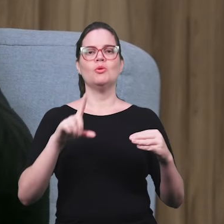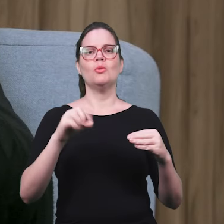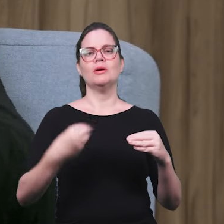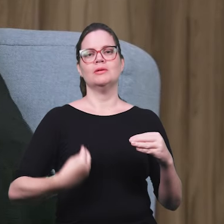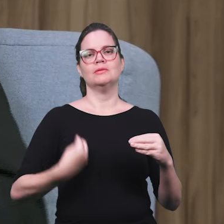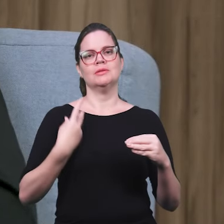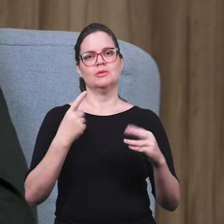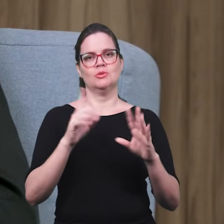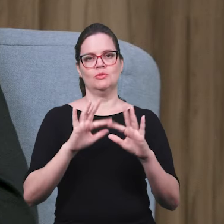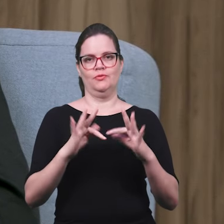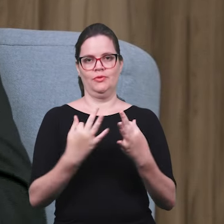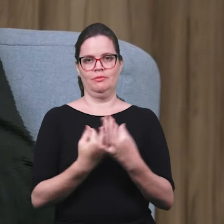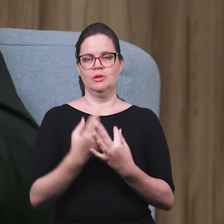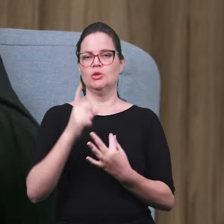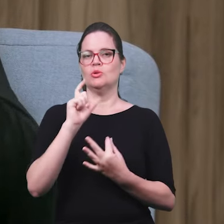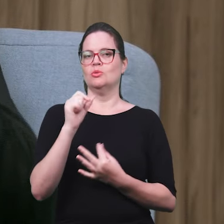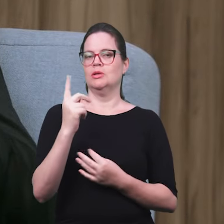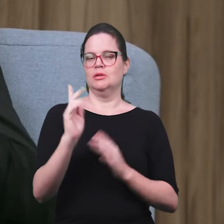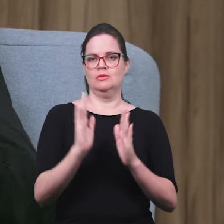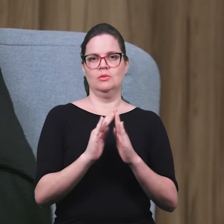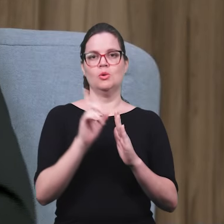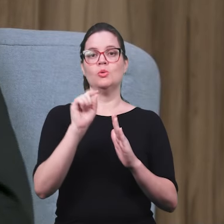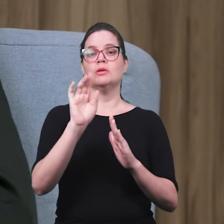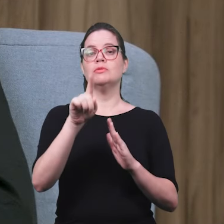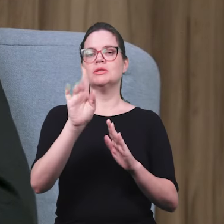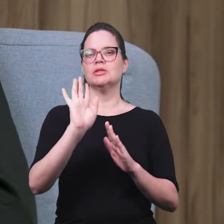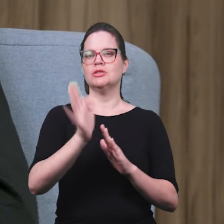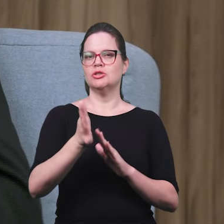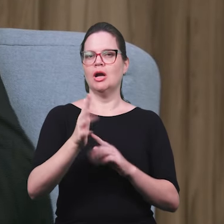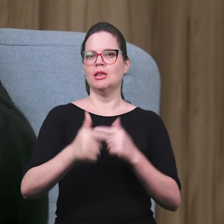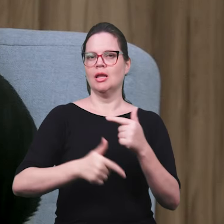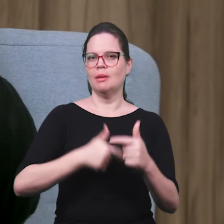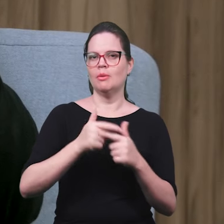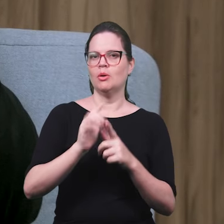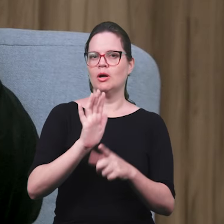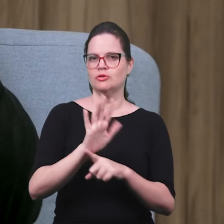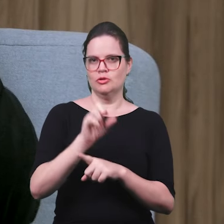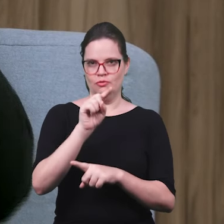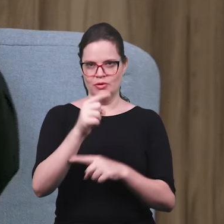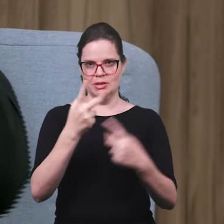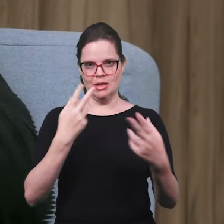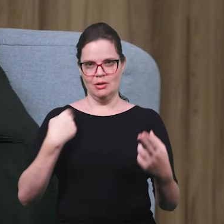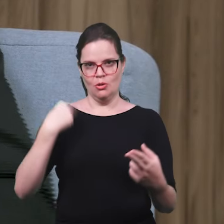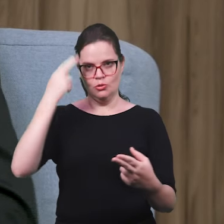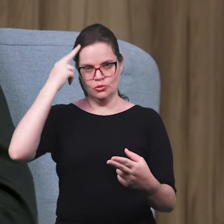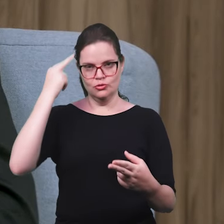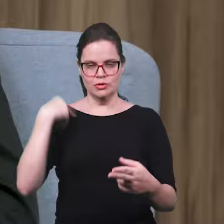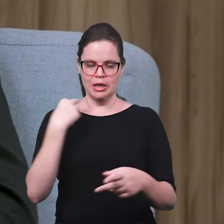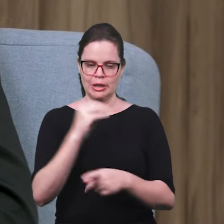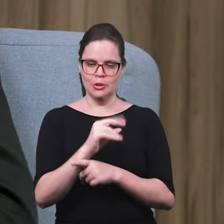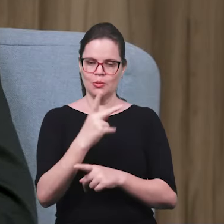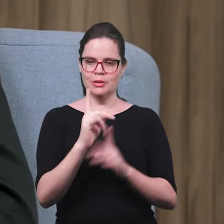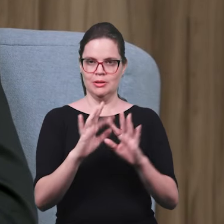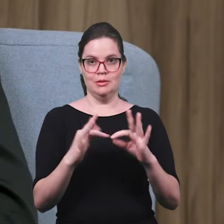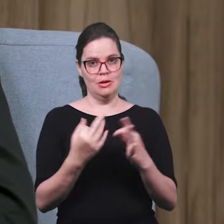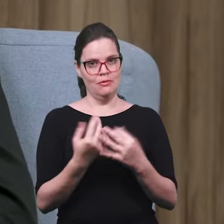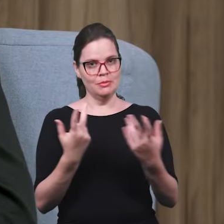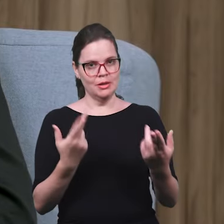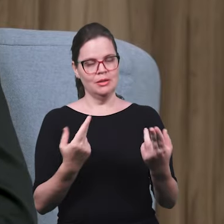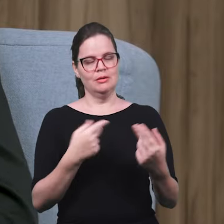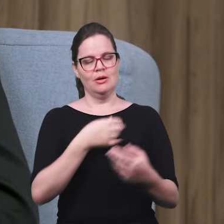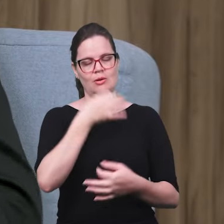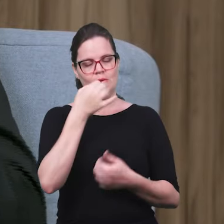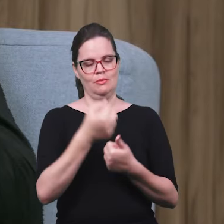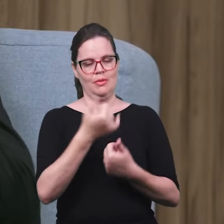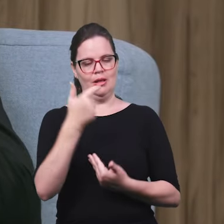casa, com o seu familiar, o que você já fez para ajudar. Você é o José da sua casa? Responde aqui pra gente, coloca aqui o seu